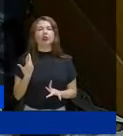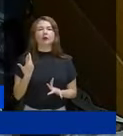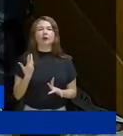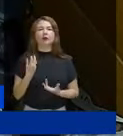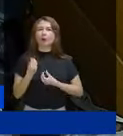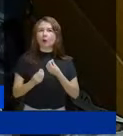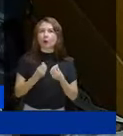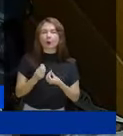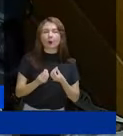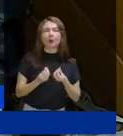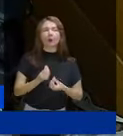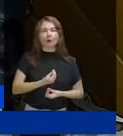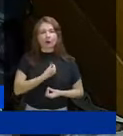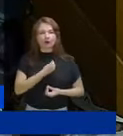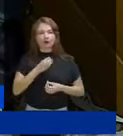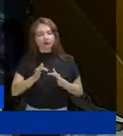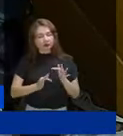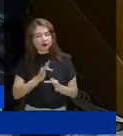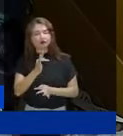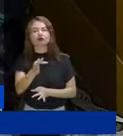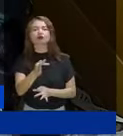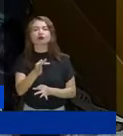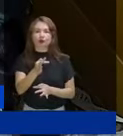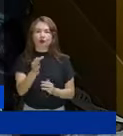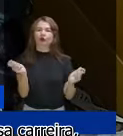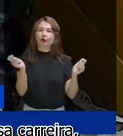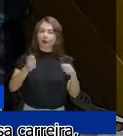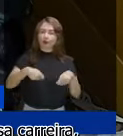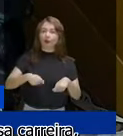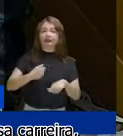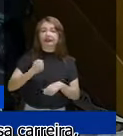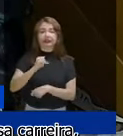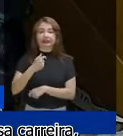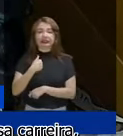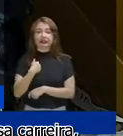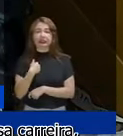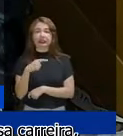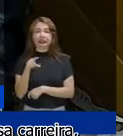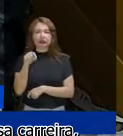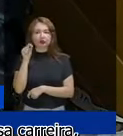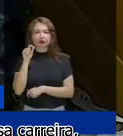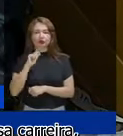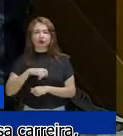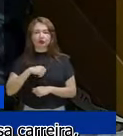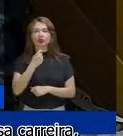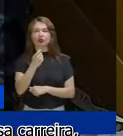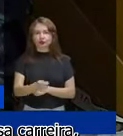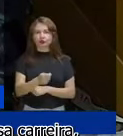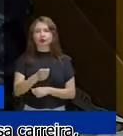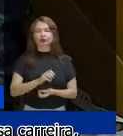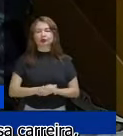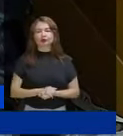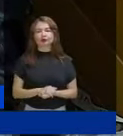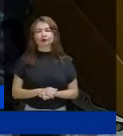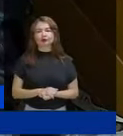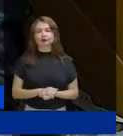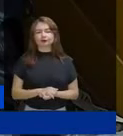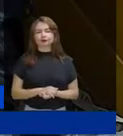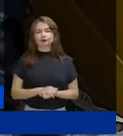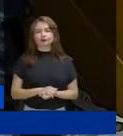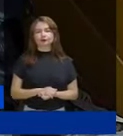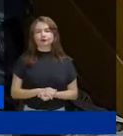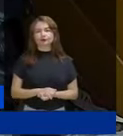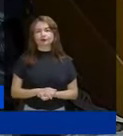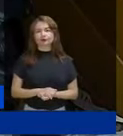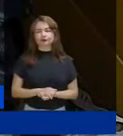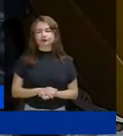e qual o futuro que eu poderia ter se um dia eu escolhesse essa carreira, né, carreira do direito. Então,